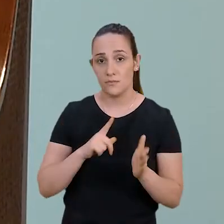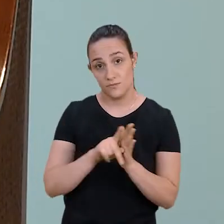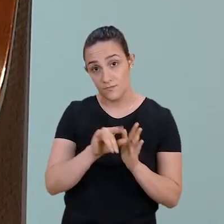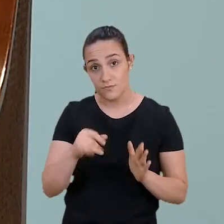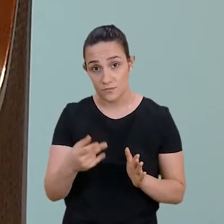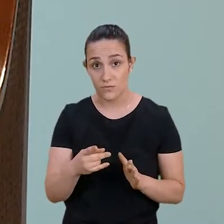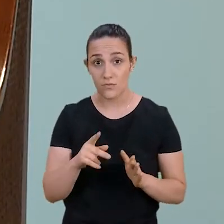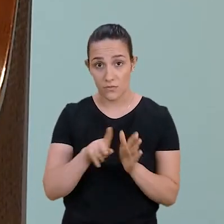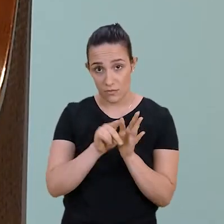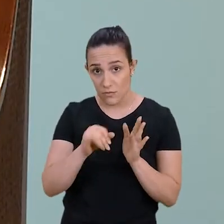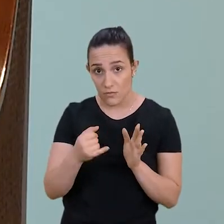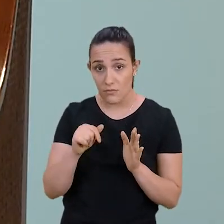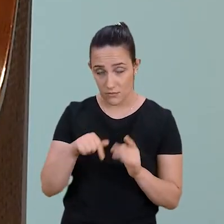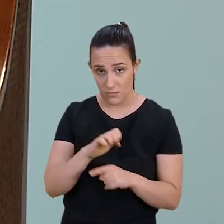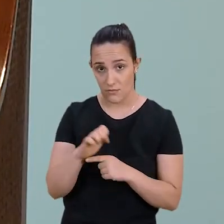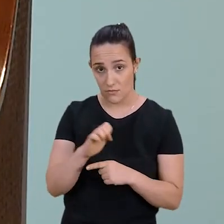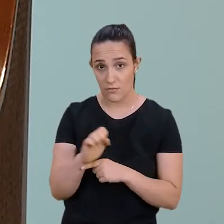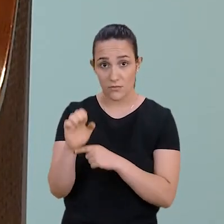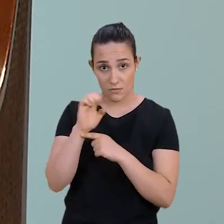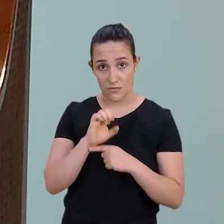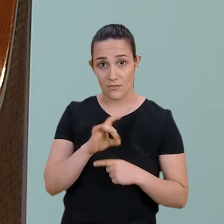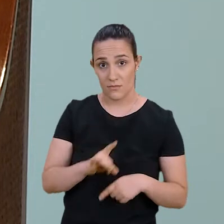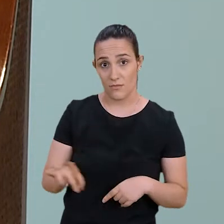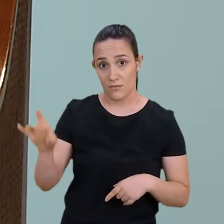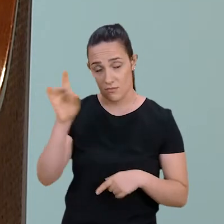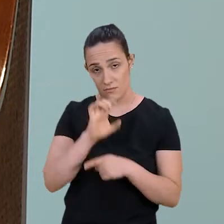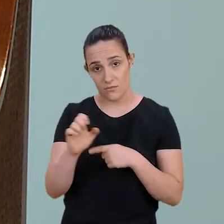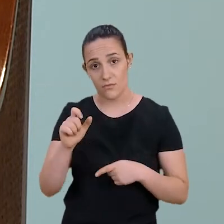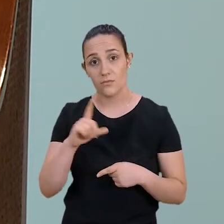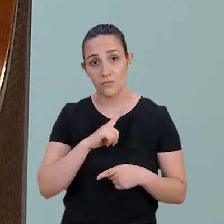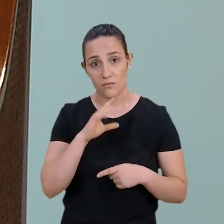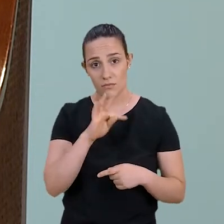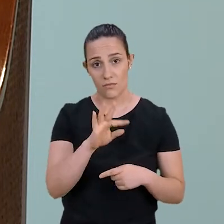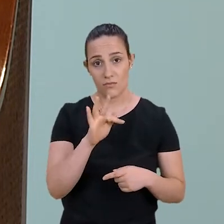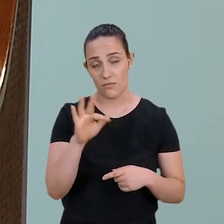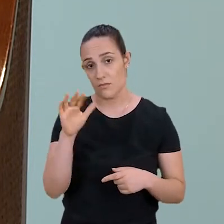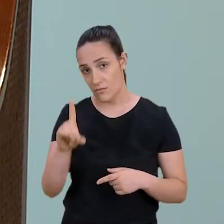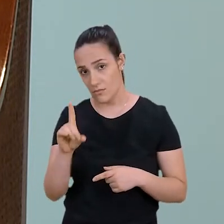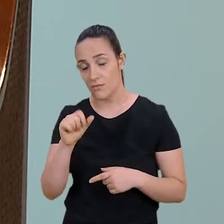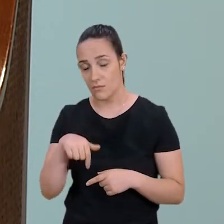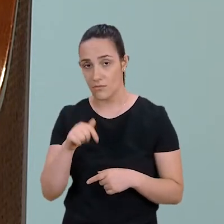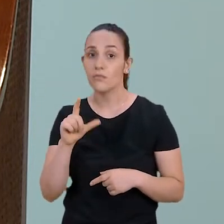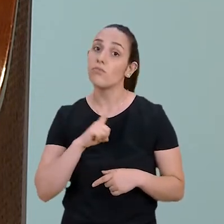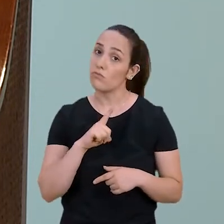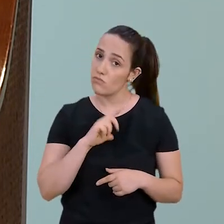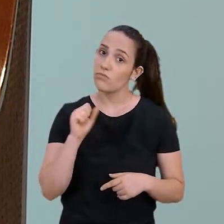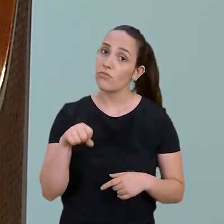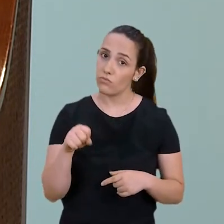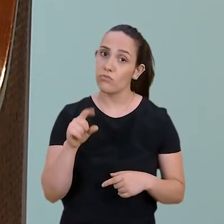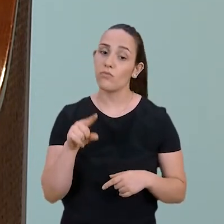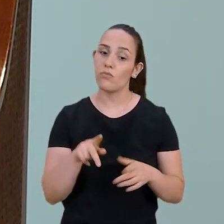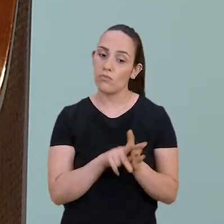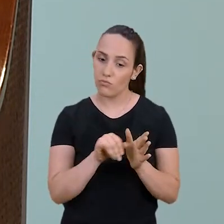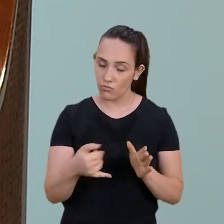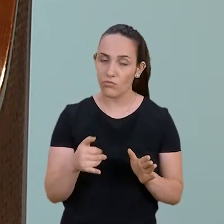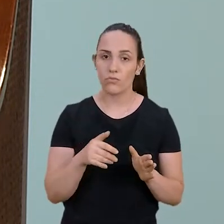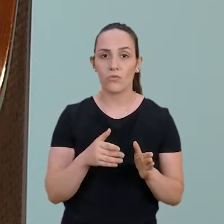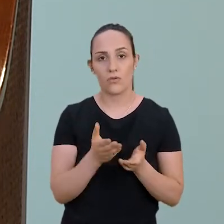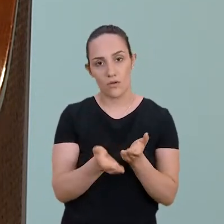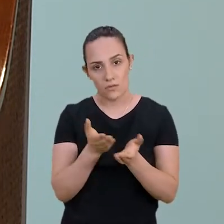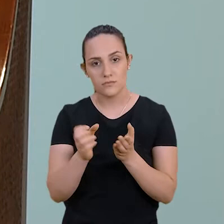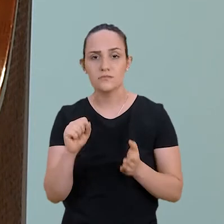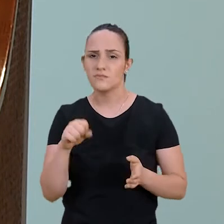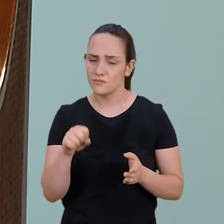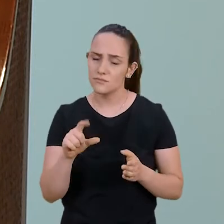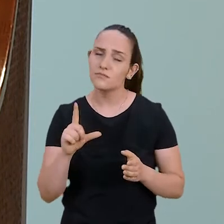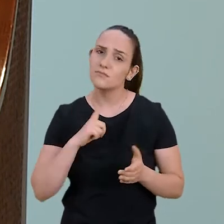nos estados, existe, o poder público tem TFD, tem, nós temos TFD aqui, temos. Agora, existe uma burocracia, lógico, é necessário